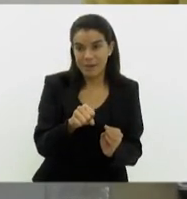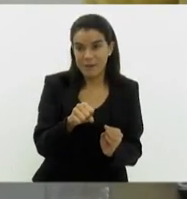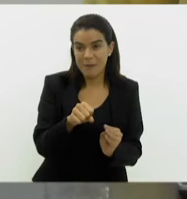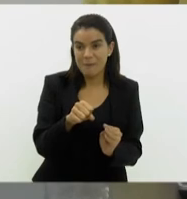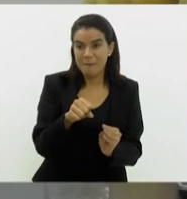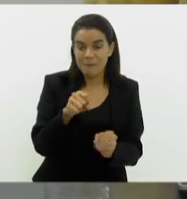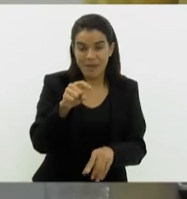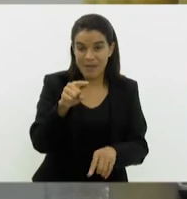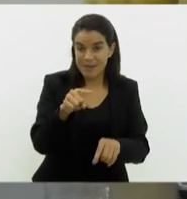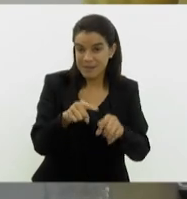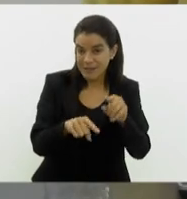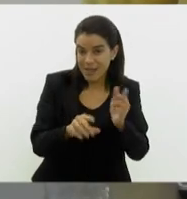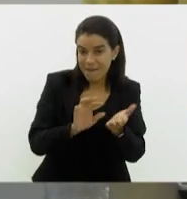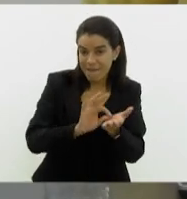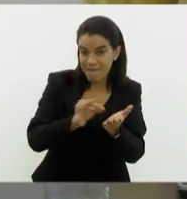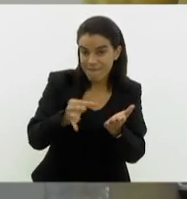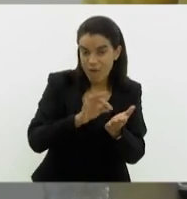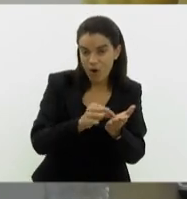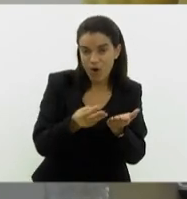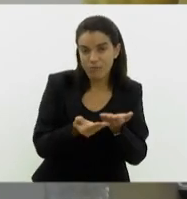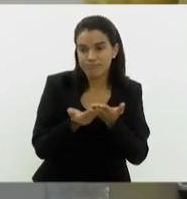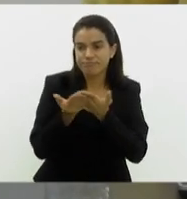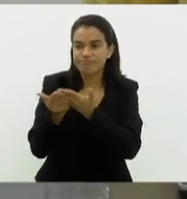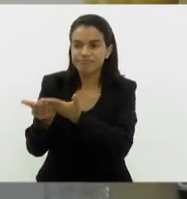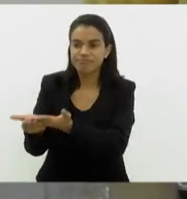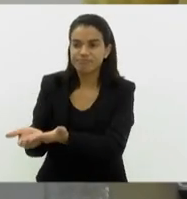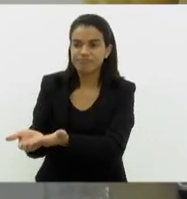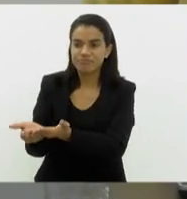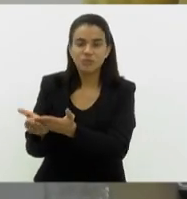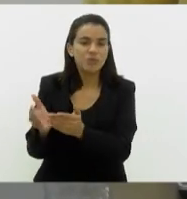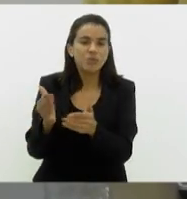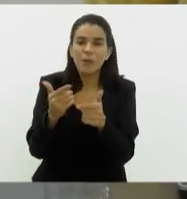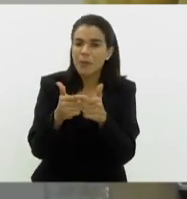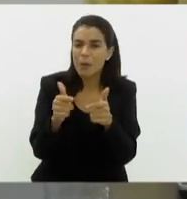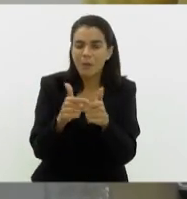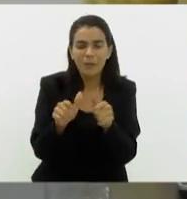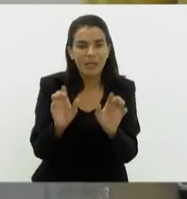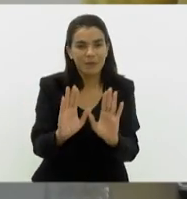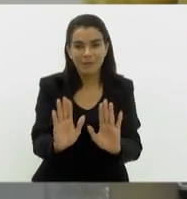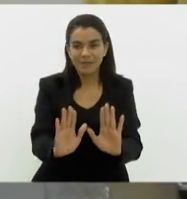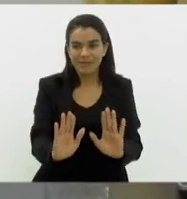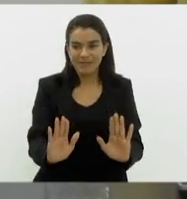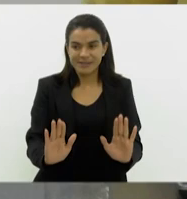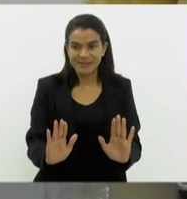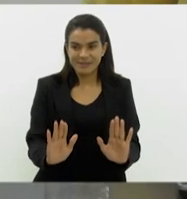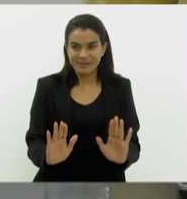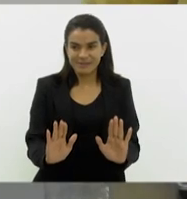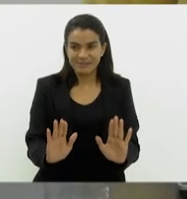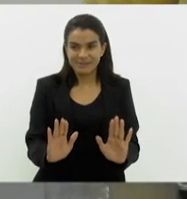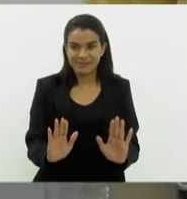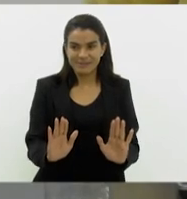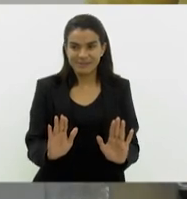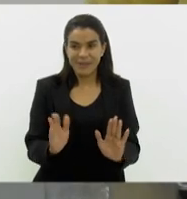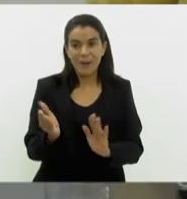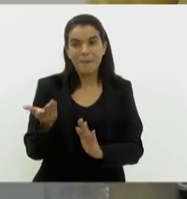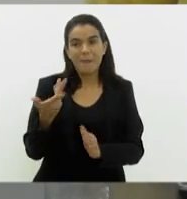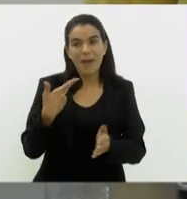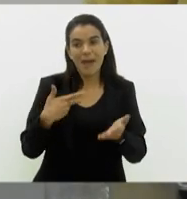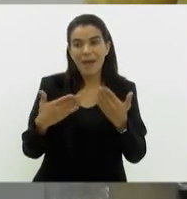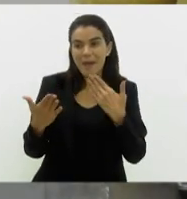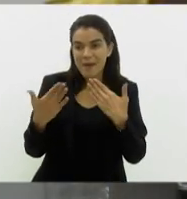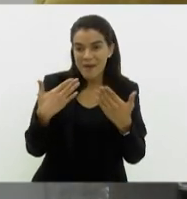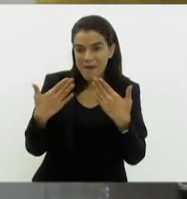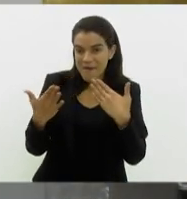prazo acordado então assim mas tudo bem não tem problema nenhum para lidar comigo eu preciso um